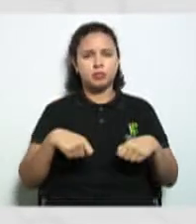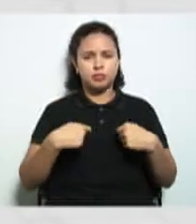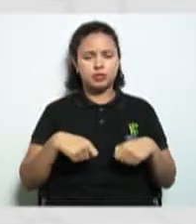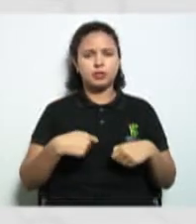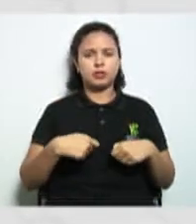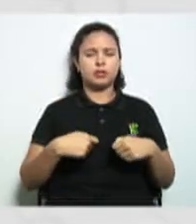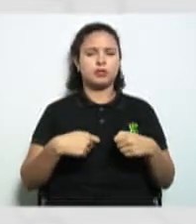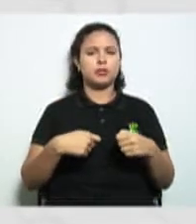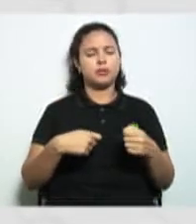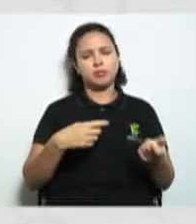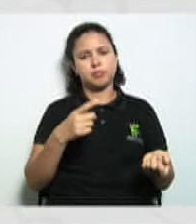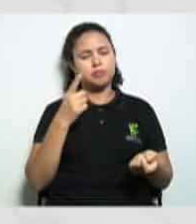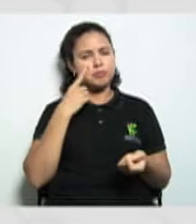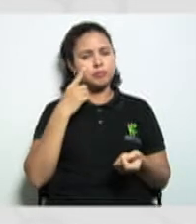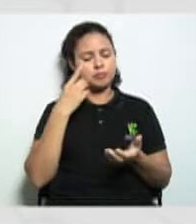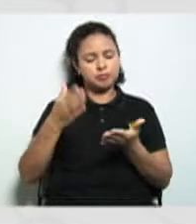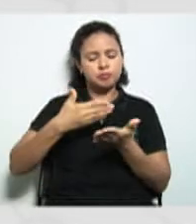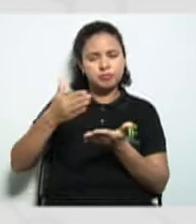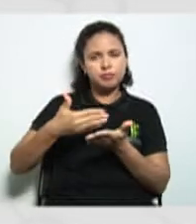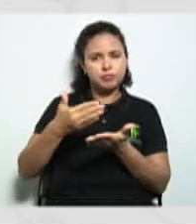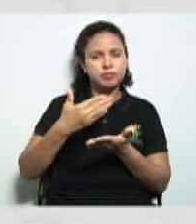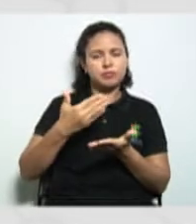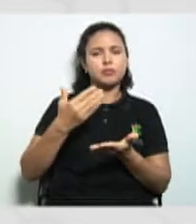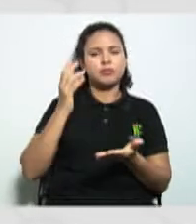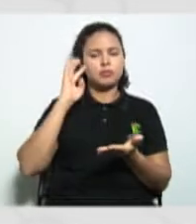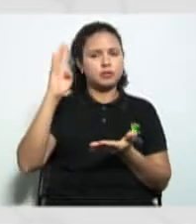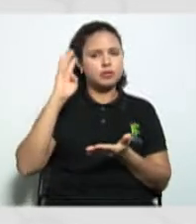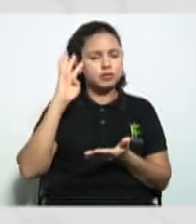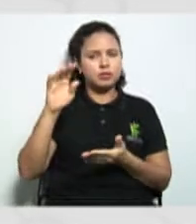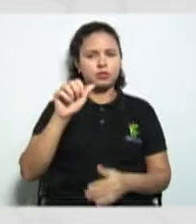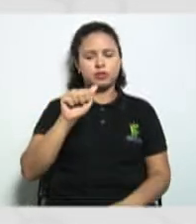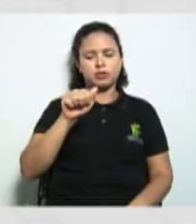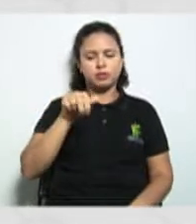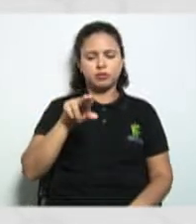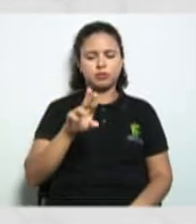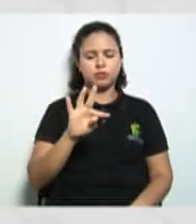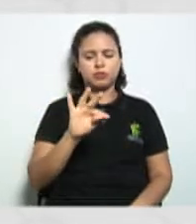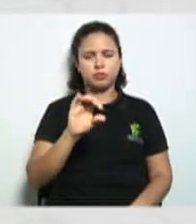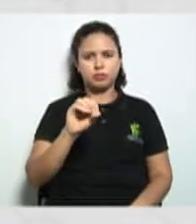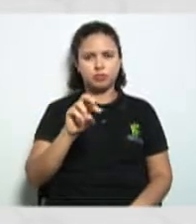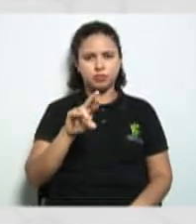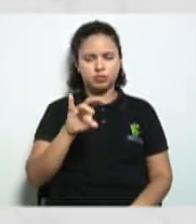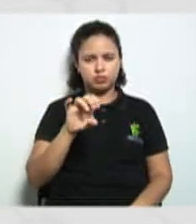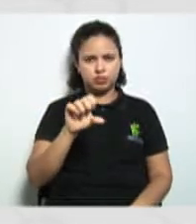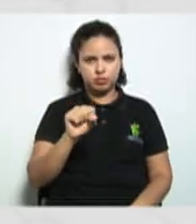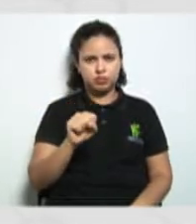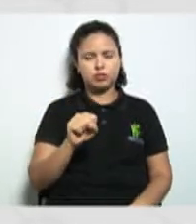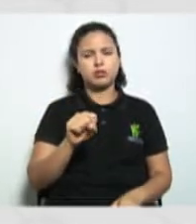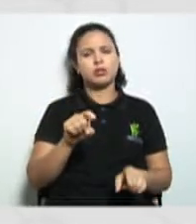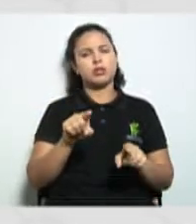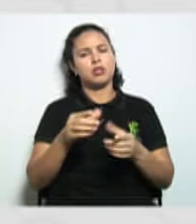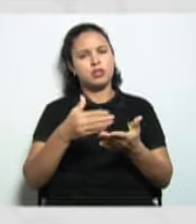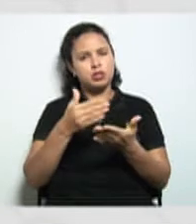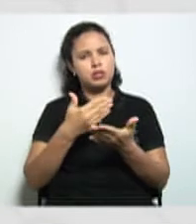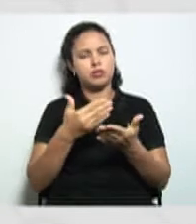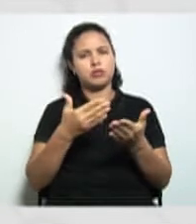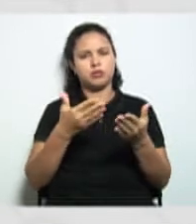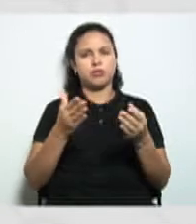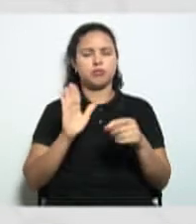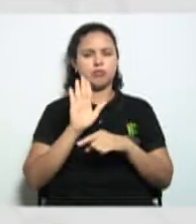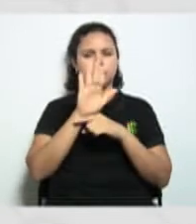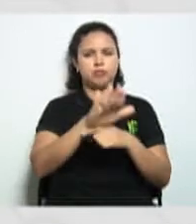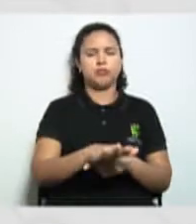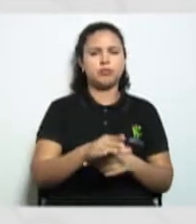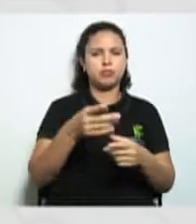referencial bibliográfico, que são os autores, a literatura que vão embasar o